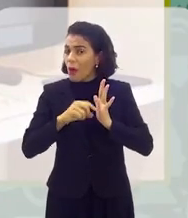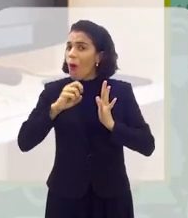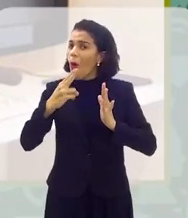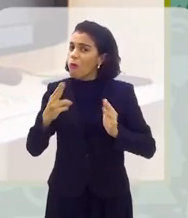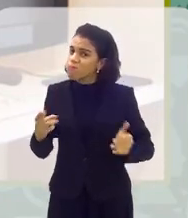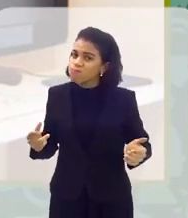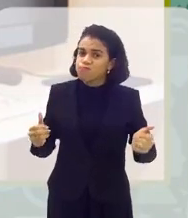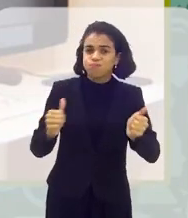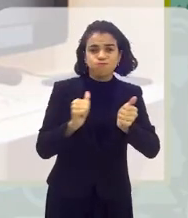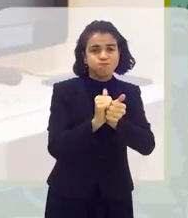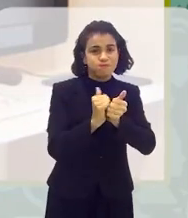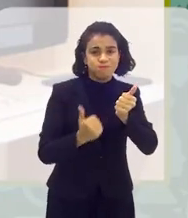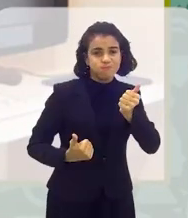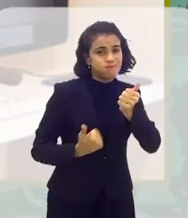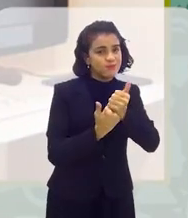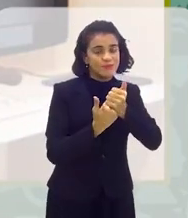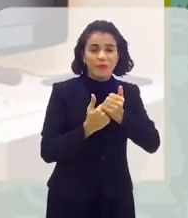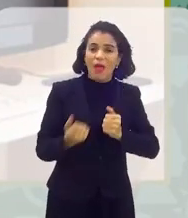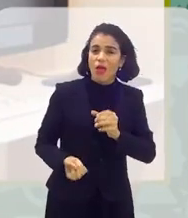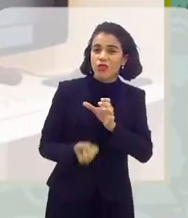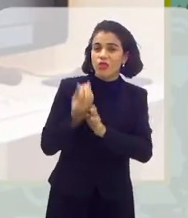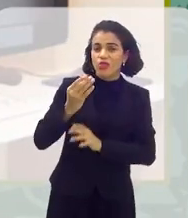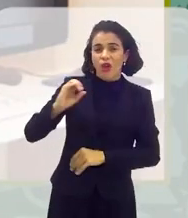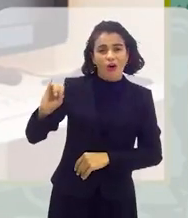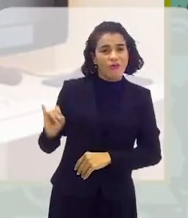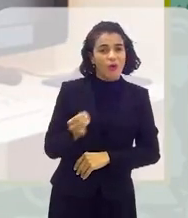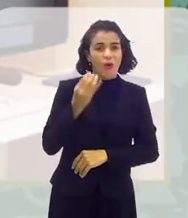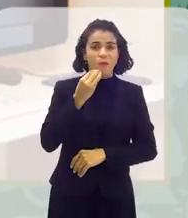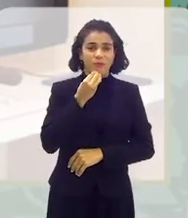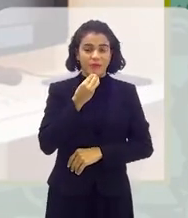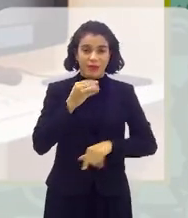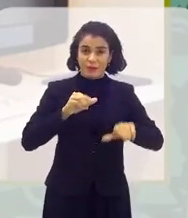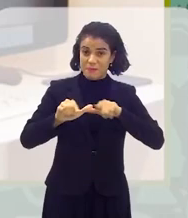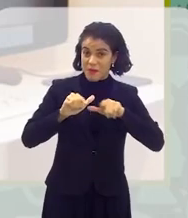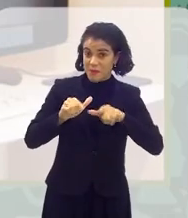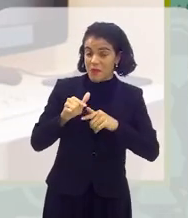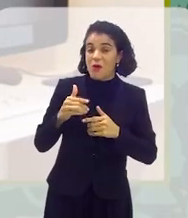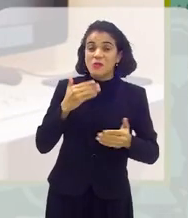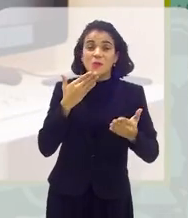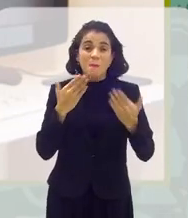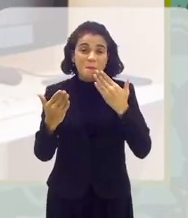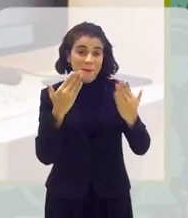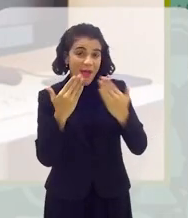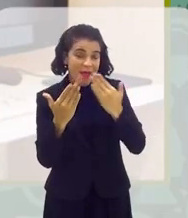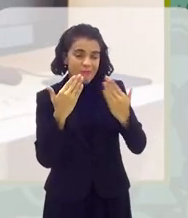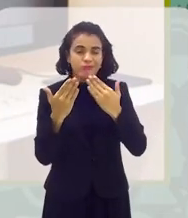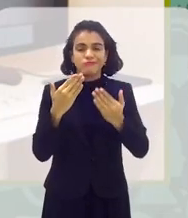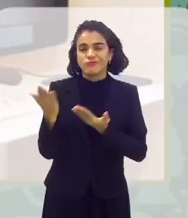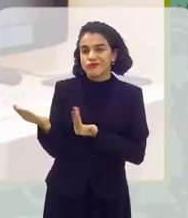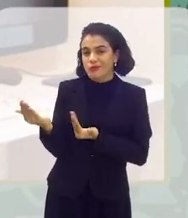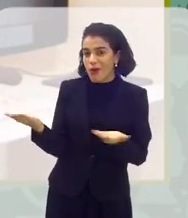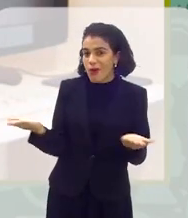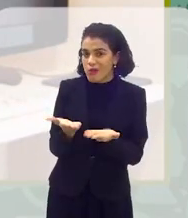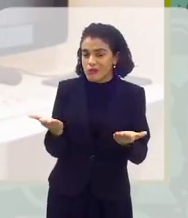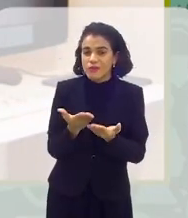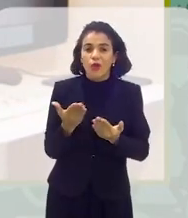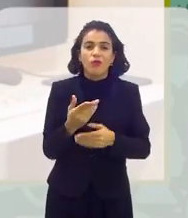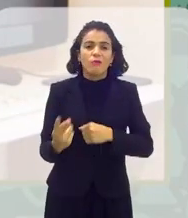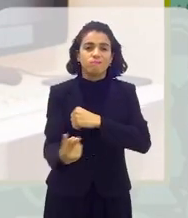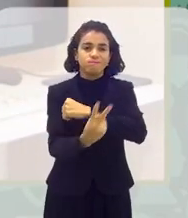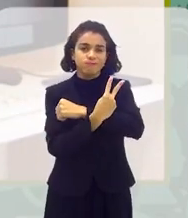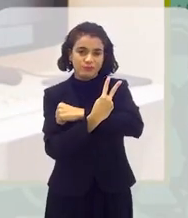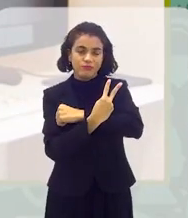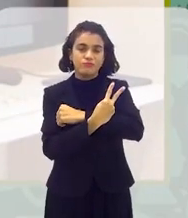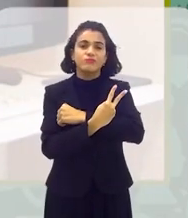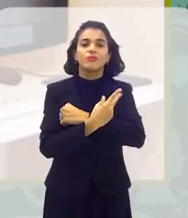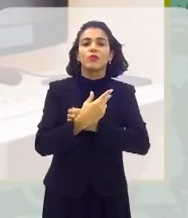com elas para vermos surgir novas oportunidades de emprego nosso papo de juventude de hoje vamos conversar com superintendente